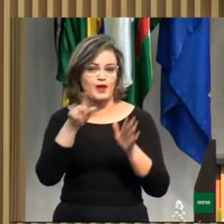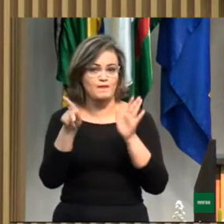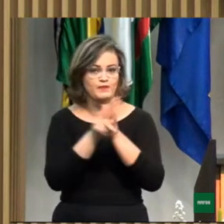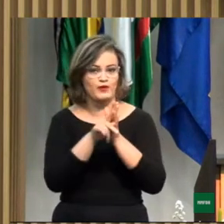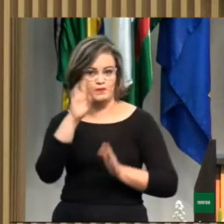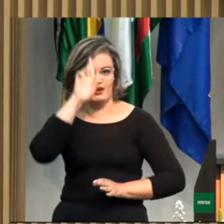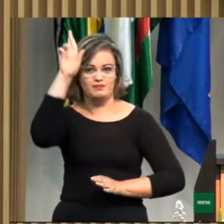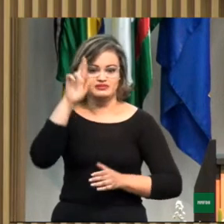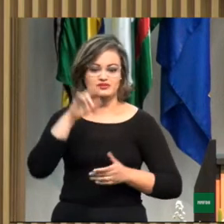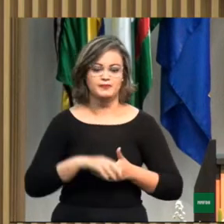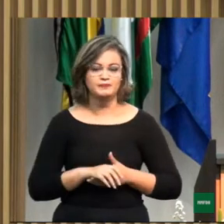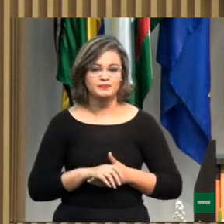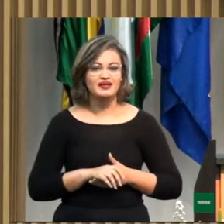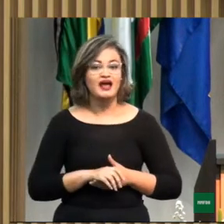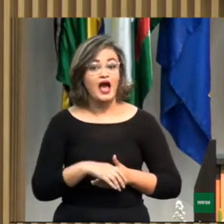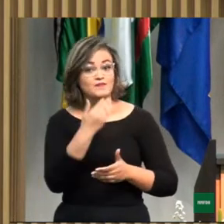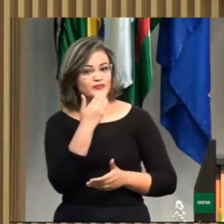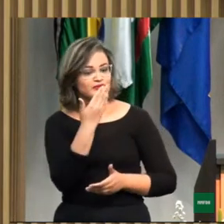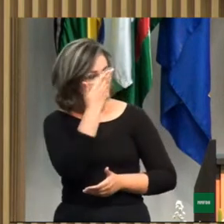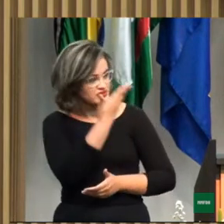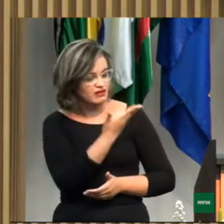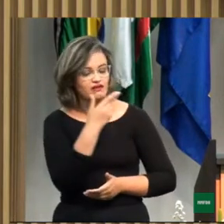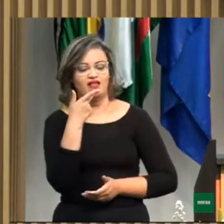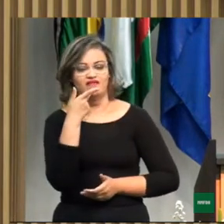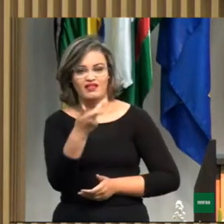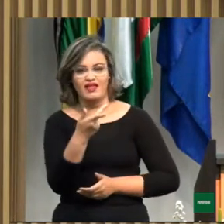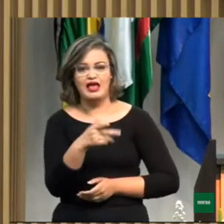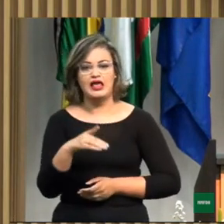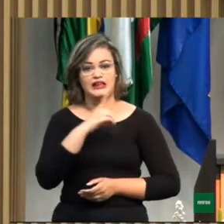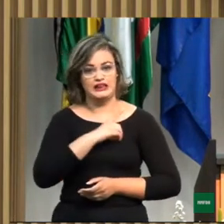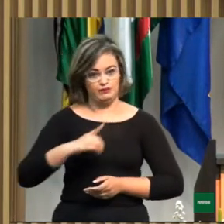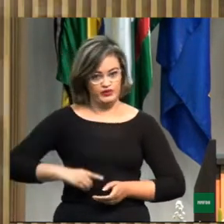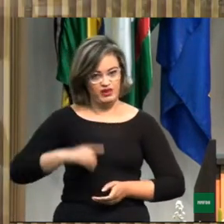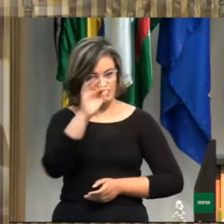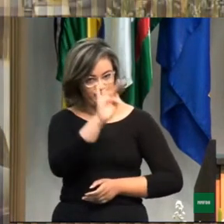Convidamos a fazer uso da palavra a deputada federal Pia Kisses.